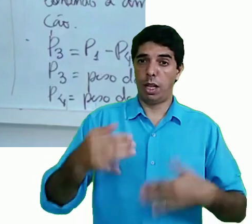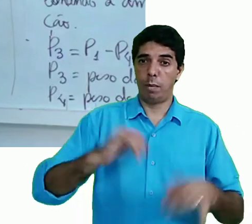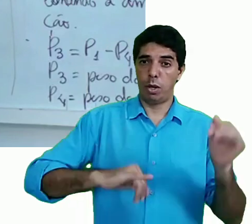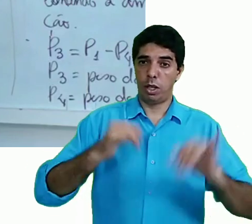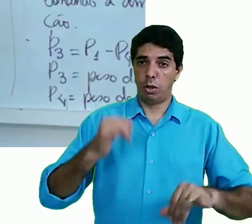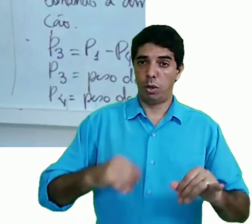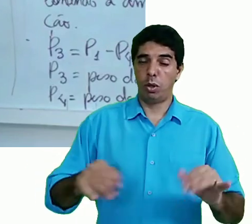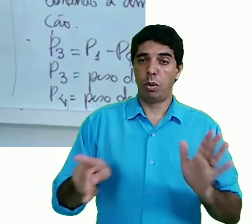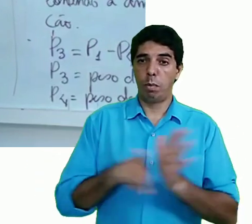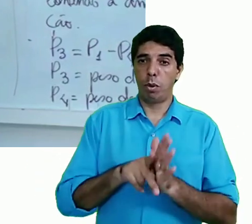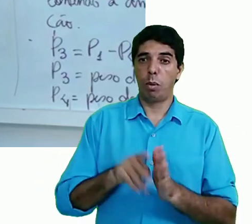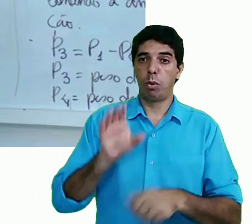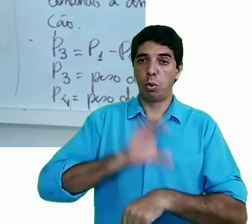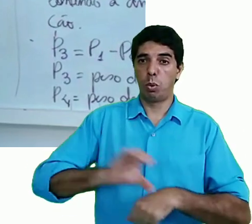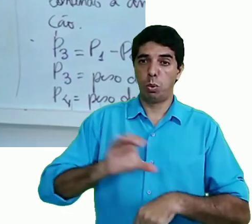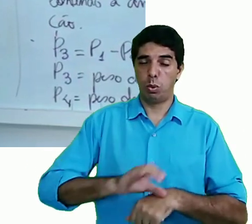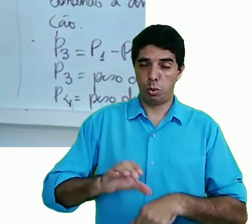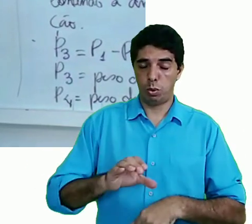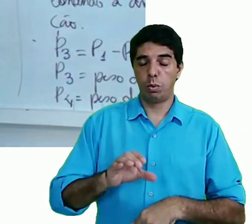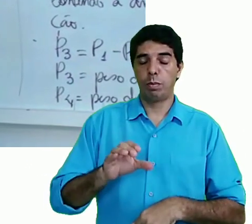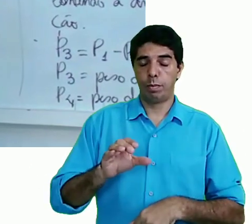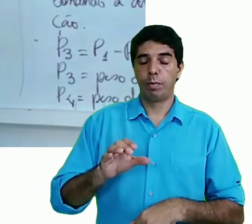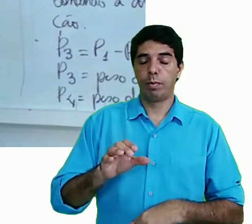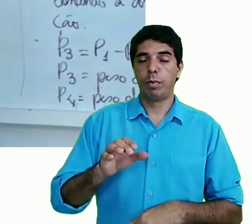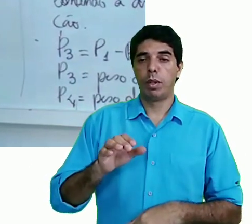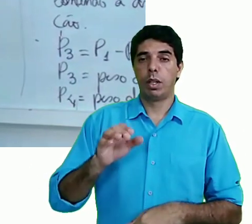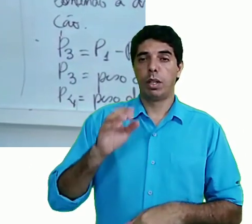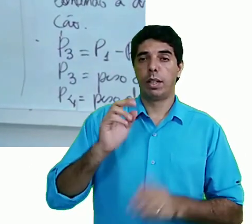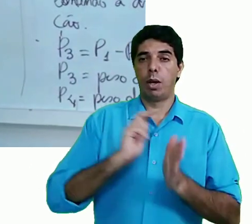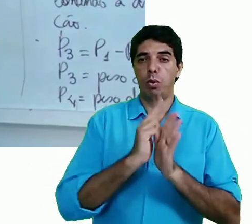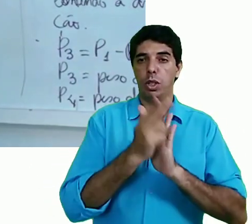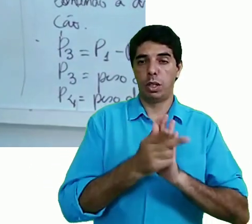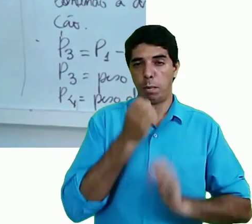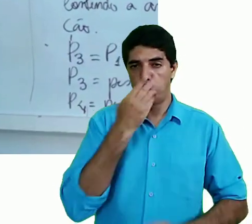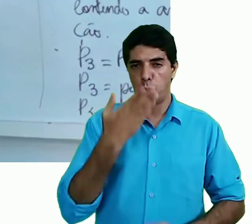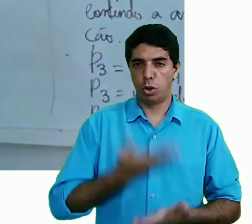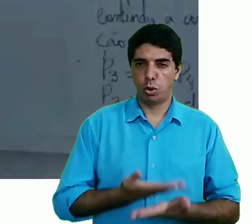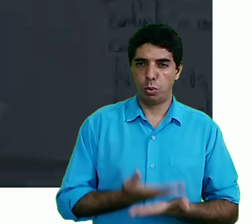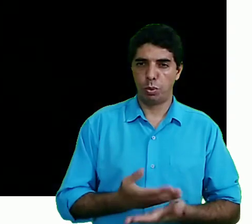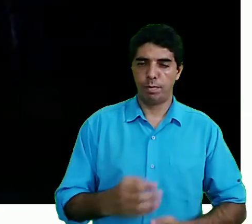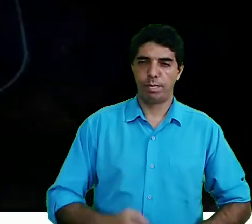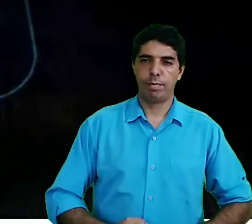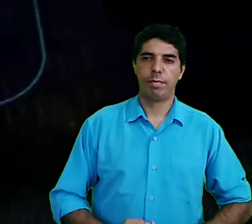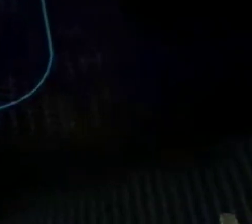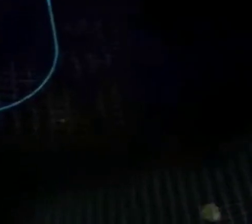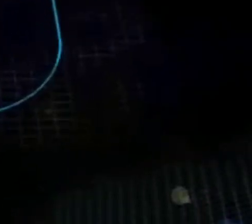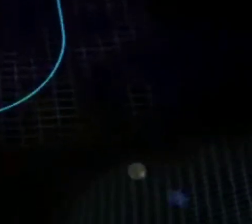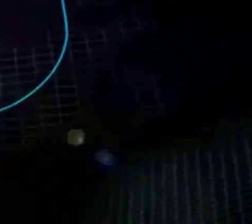farmacognosia da Universidade Unirg, e bons estudos para todos vocês.